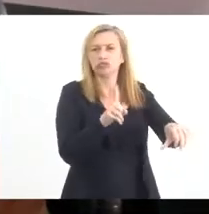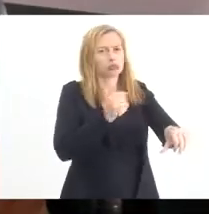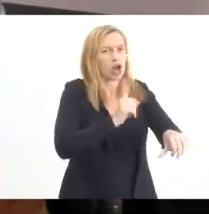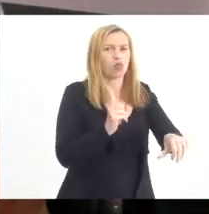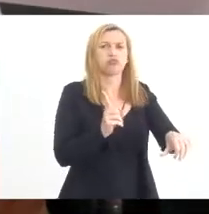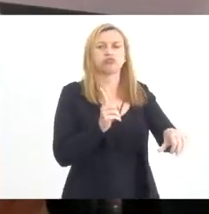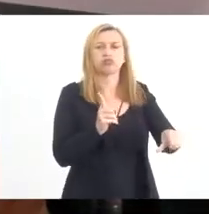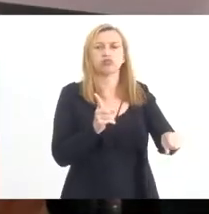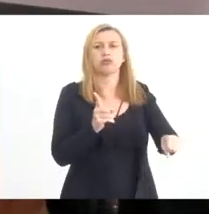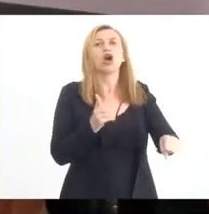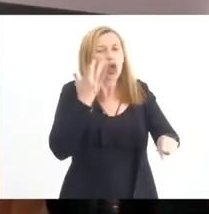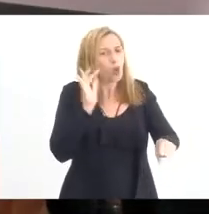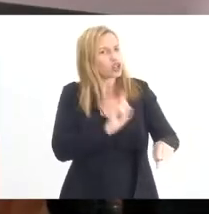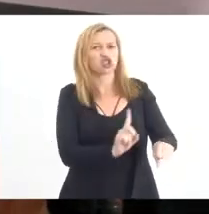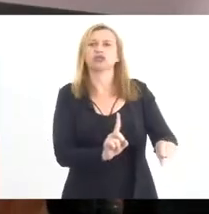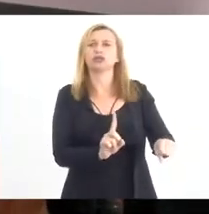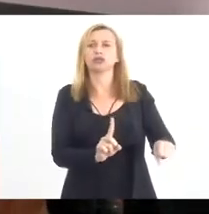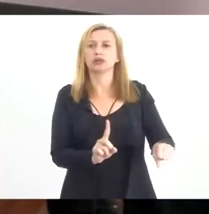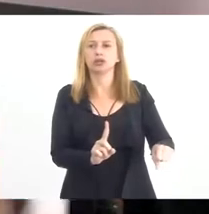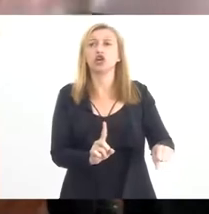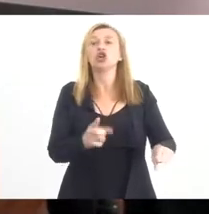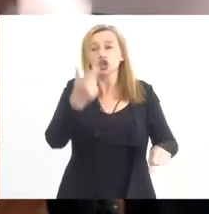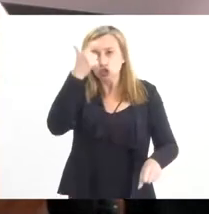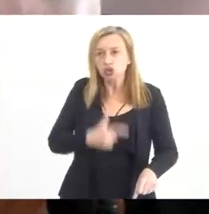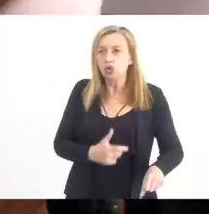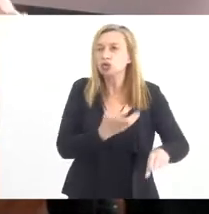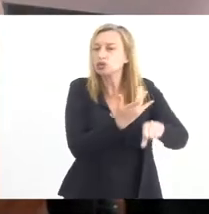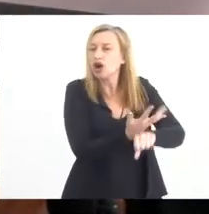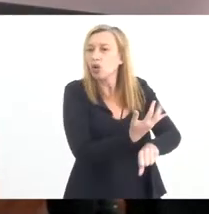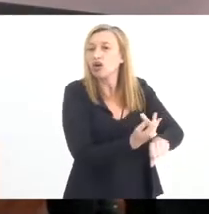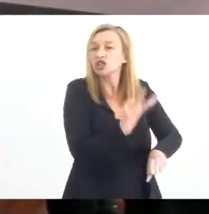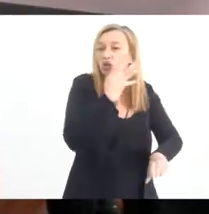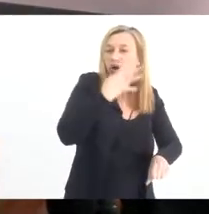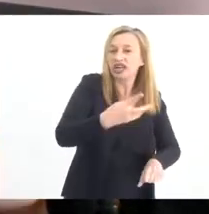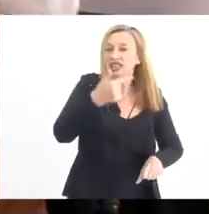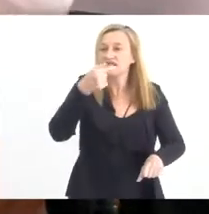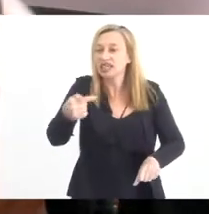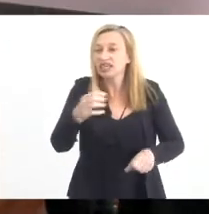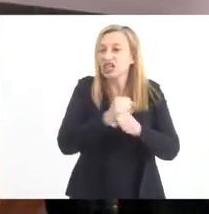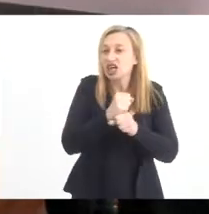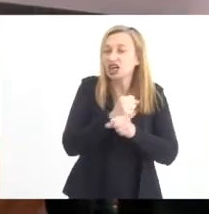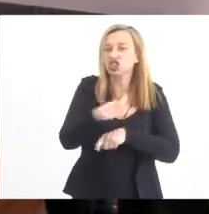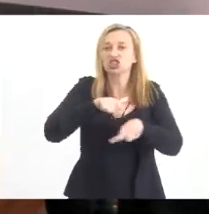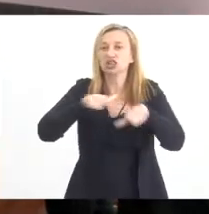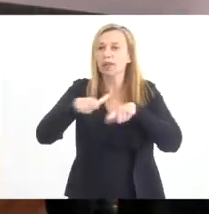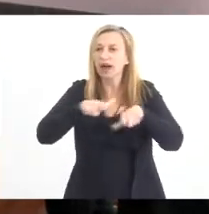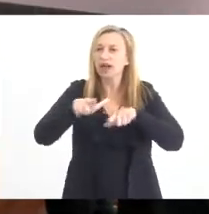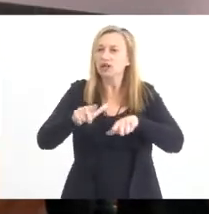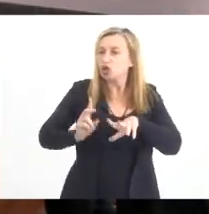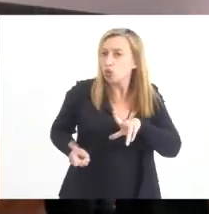vai. Acho que não. Sou da UERJ, 47 anos de trabalho na ativa.